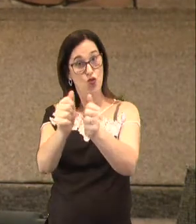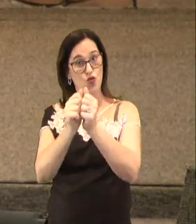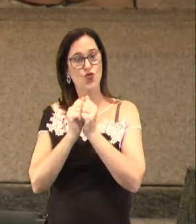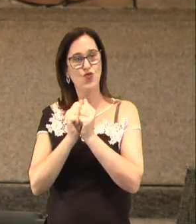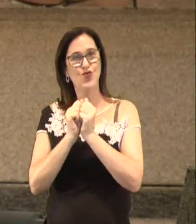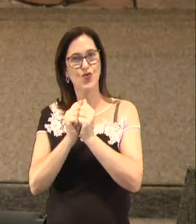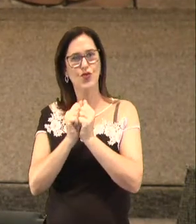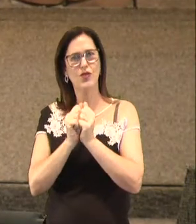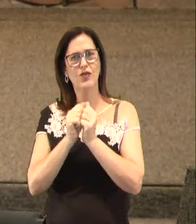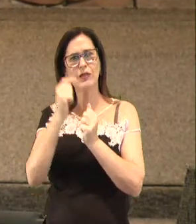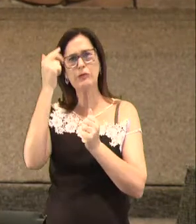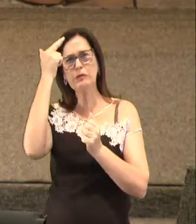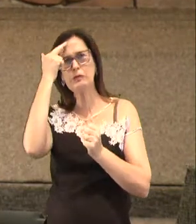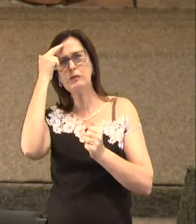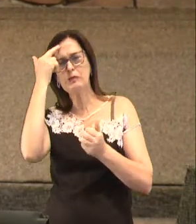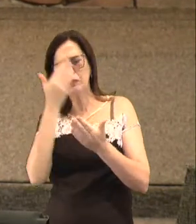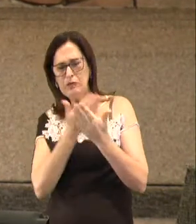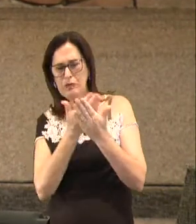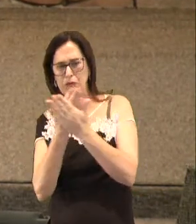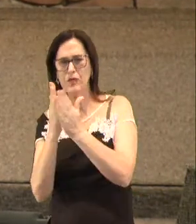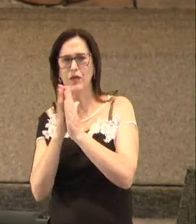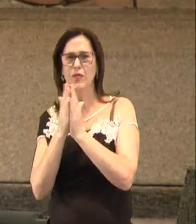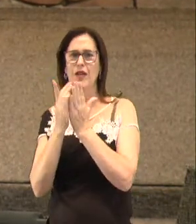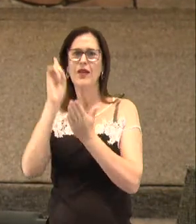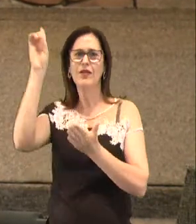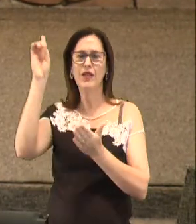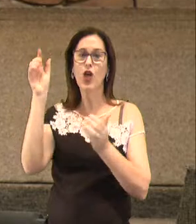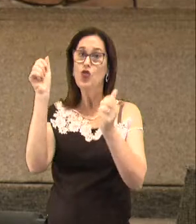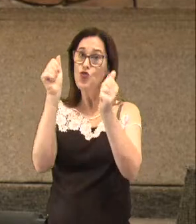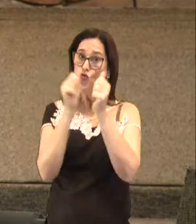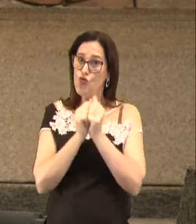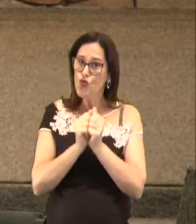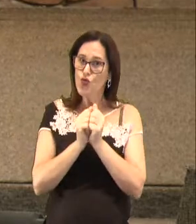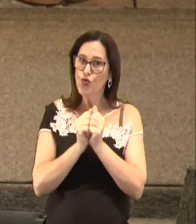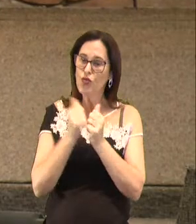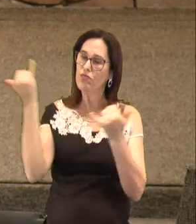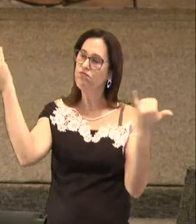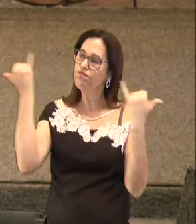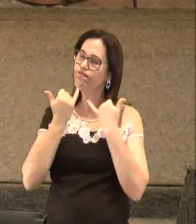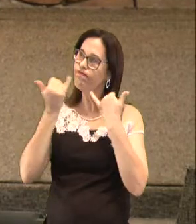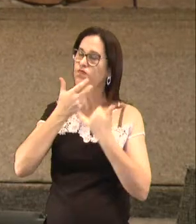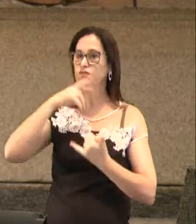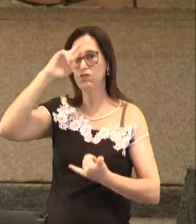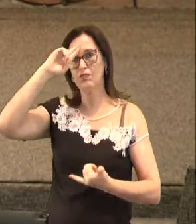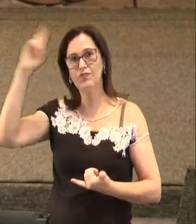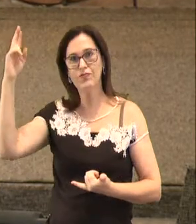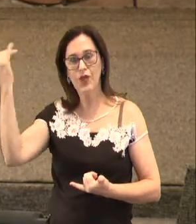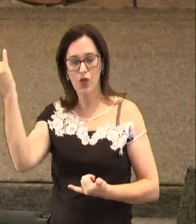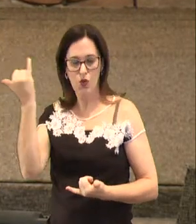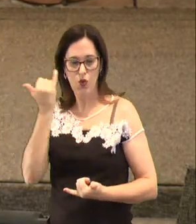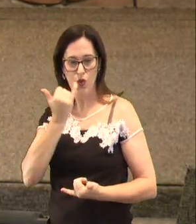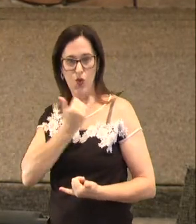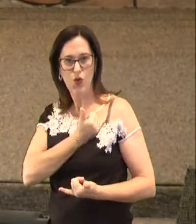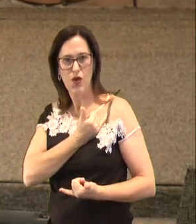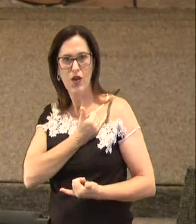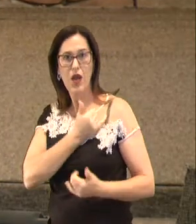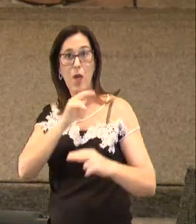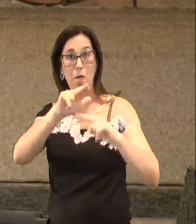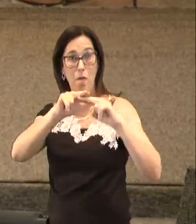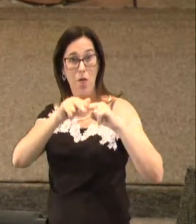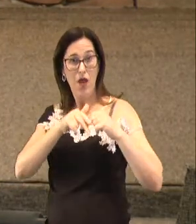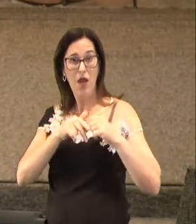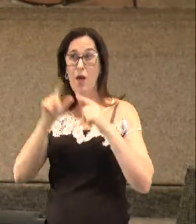juntos meditarmos na palavra de Deus, para juntos ouvirmos a voz do Senhor falando conosco por meio da sua